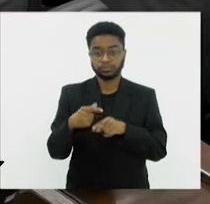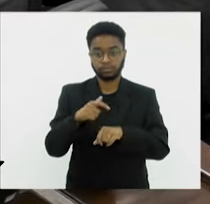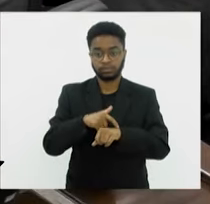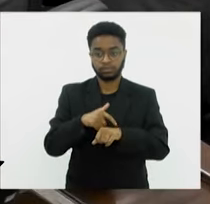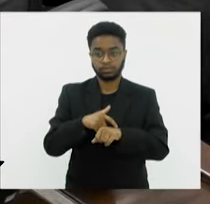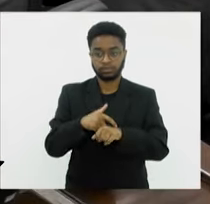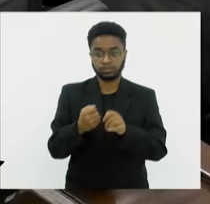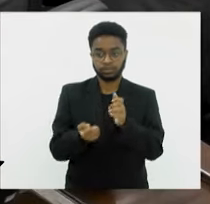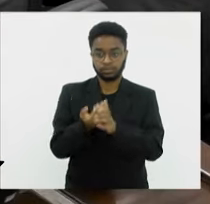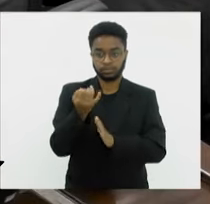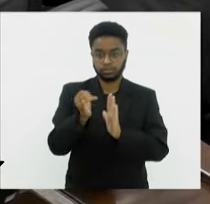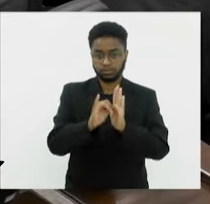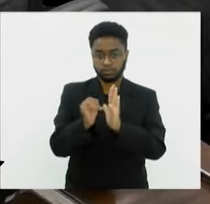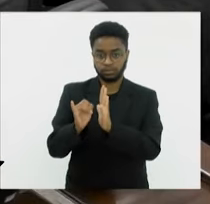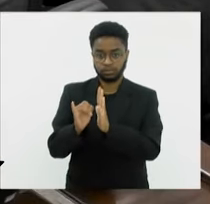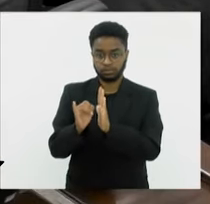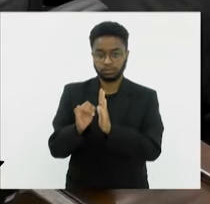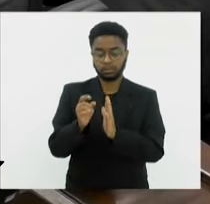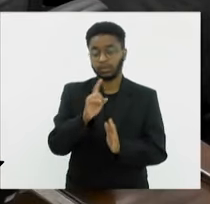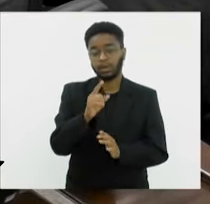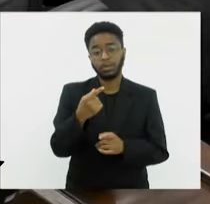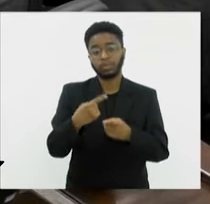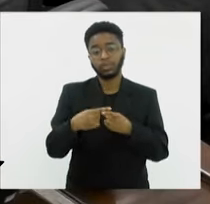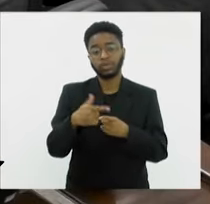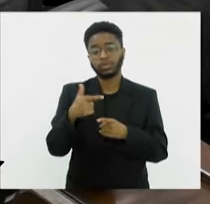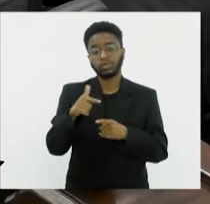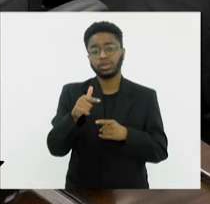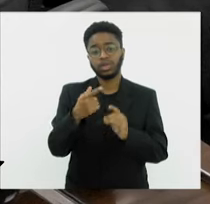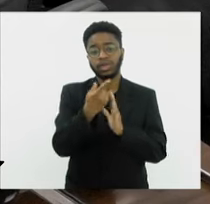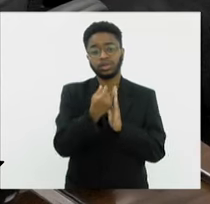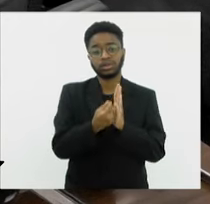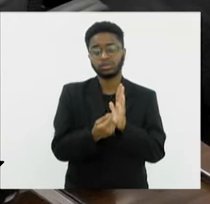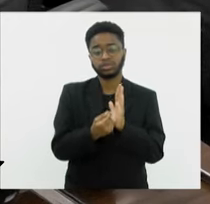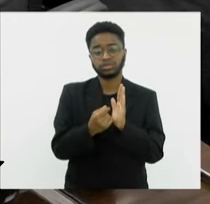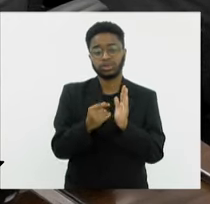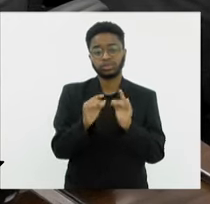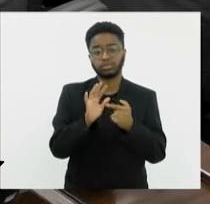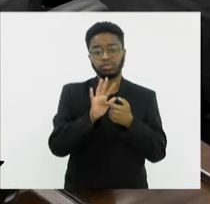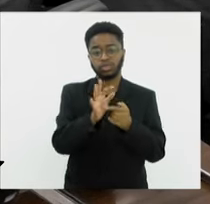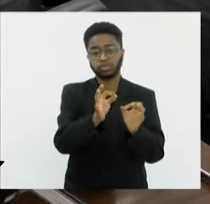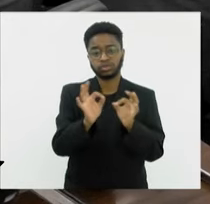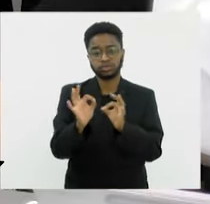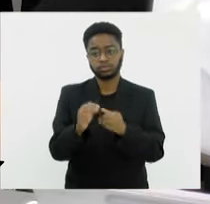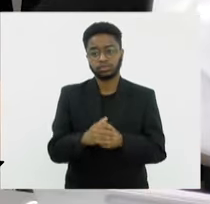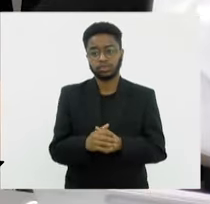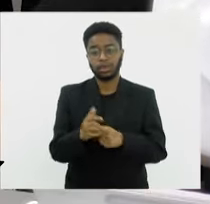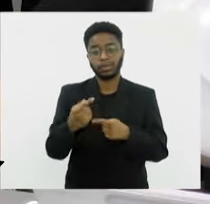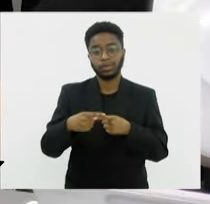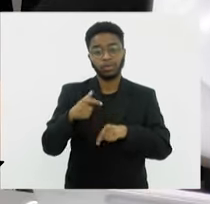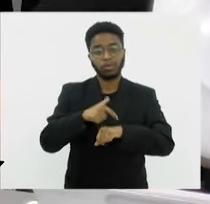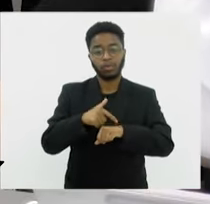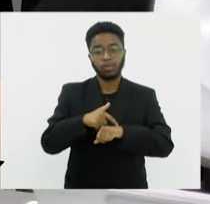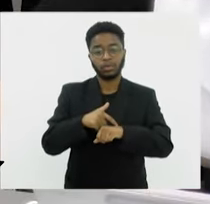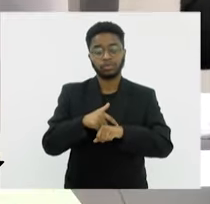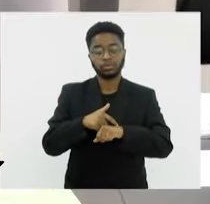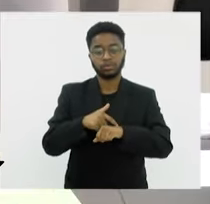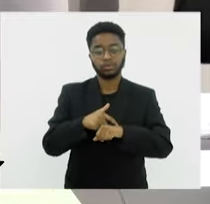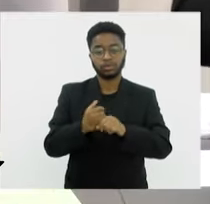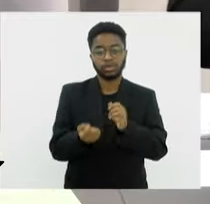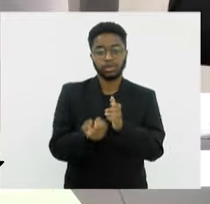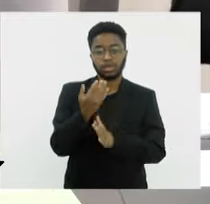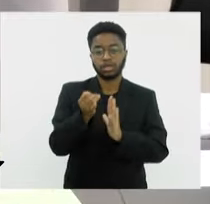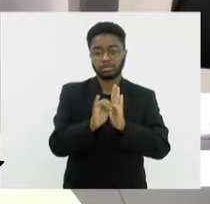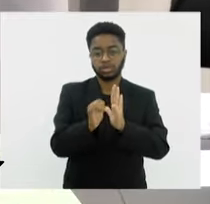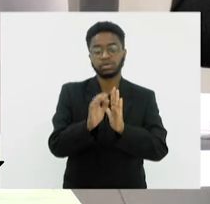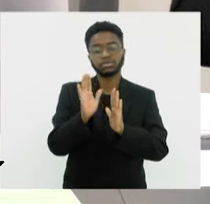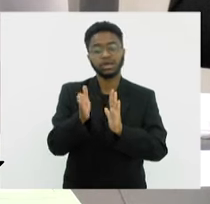não tem renúncia, é isso? Não tem previsão orçamentária e na hora que vai lançar... Na hora que vai Entendi. Lançar, já se faz a previsão... Até